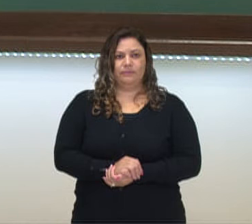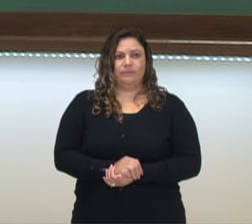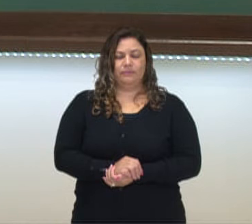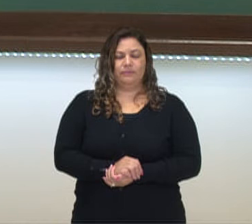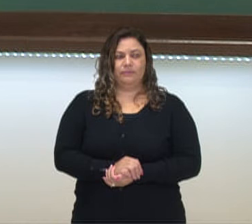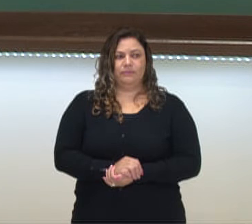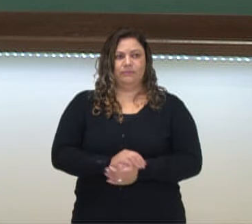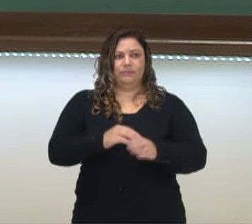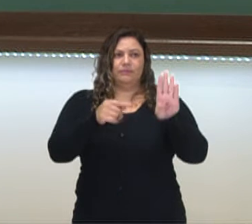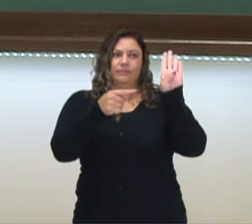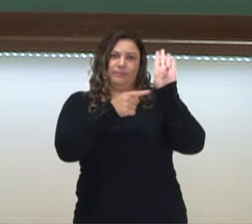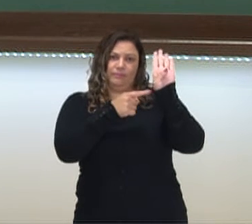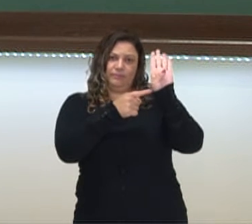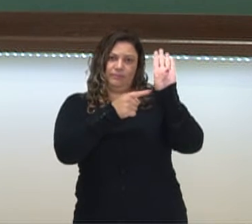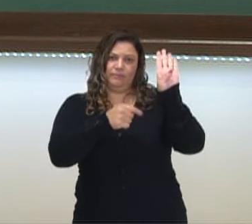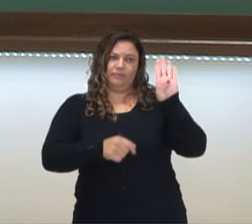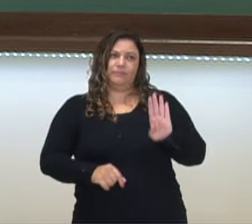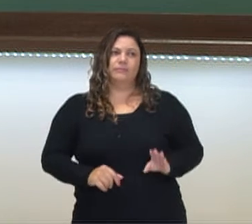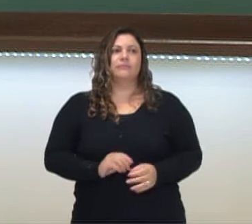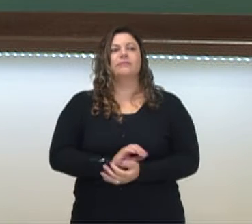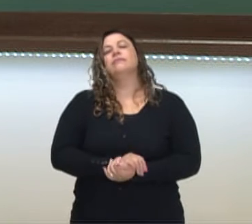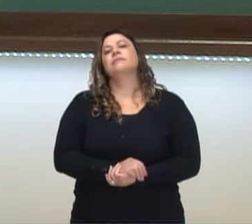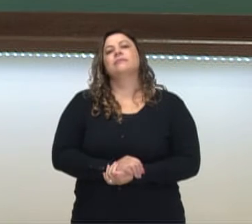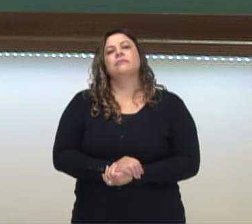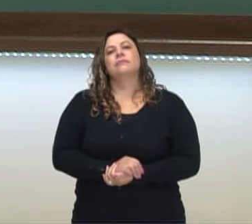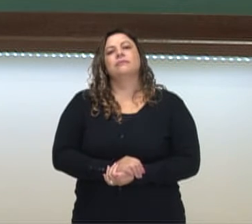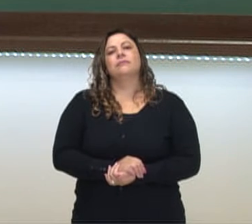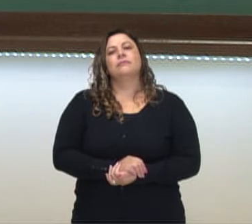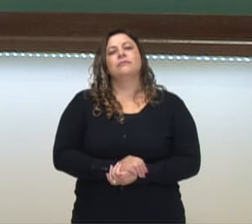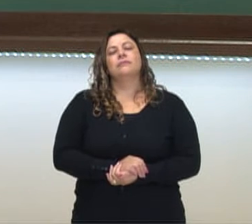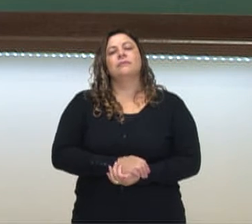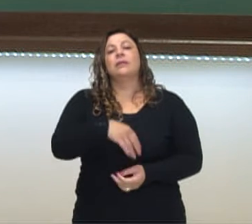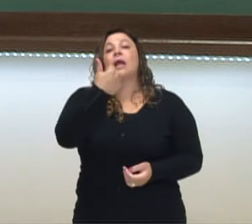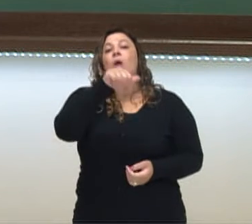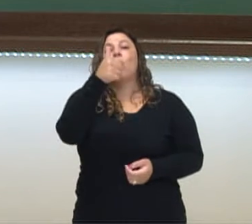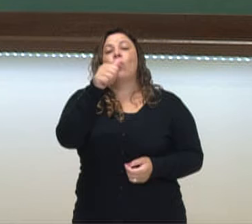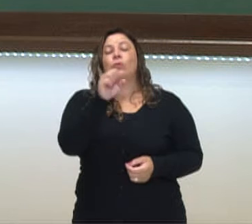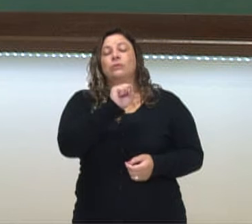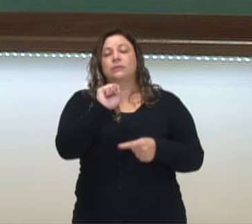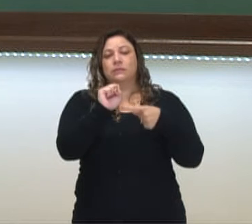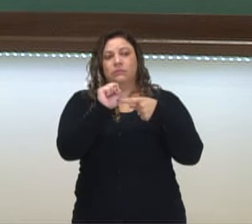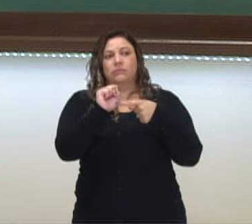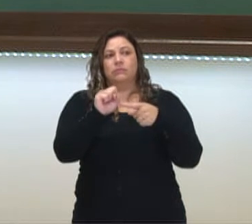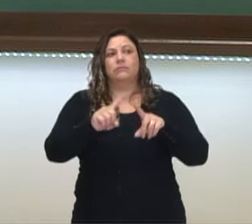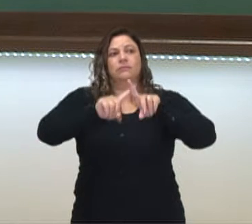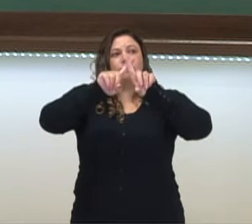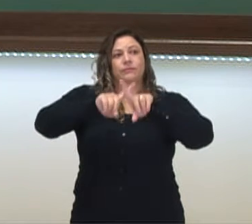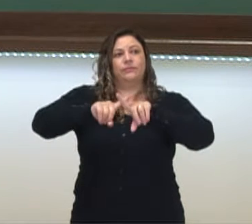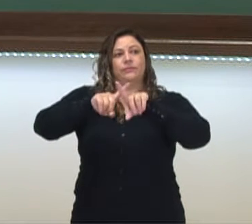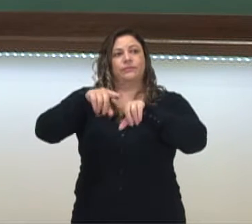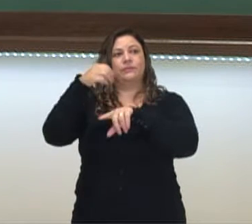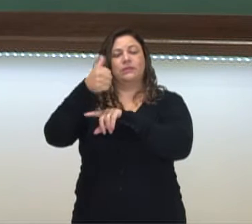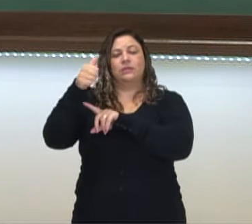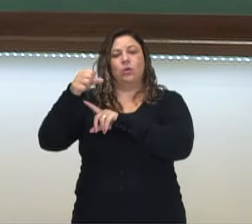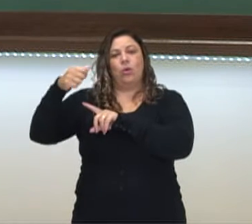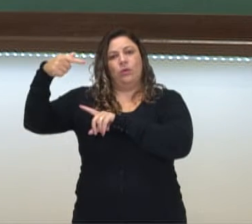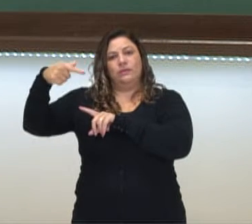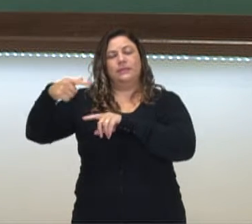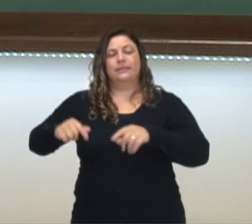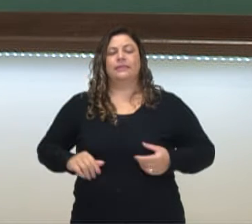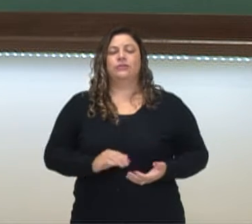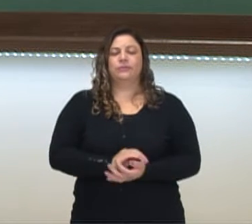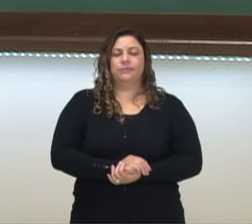A letra B é o seguinte, é 11 à oitava vezes 11 à sétima, dividido por 11 ao